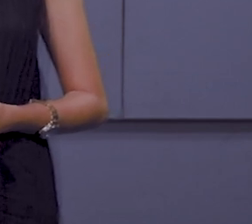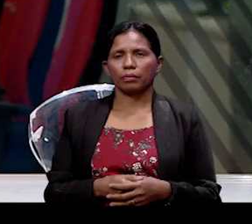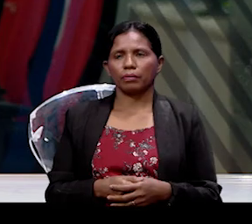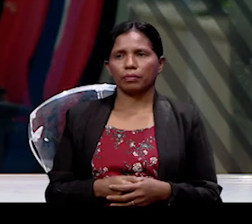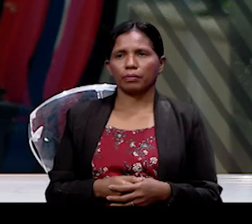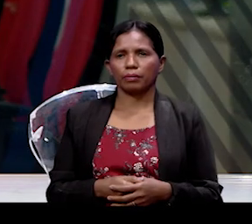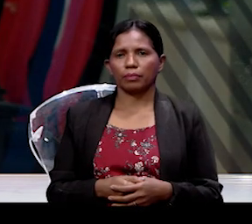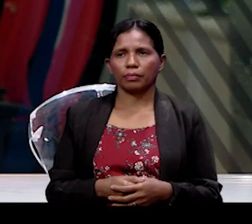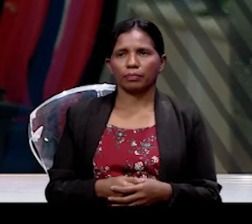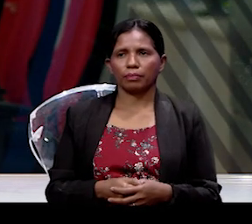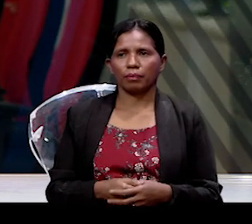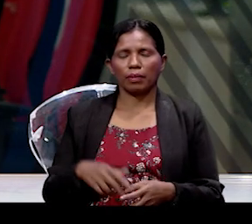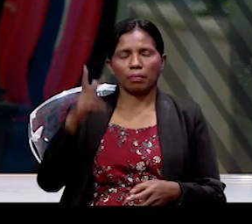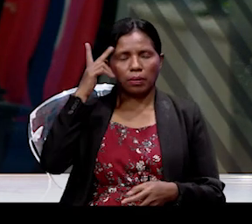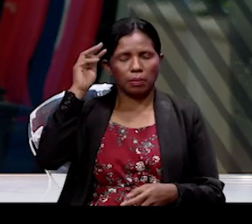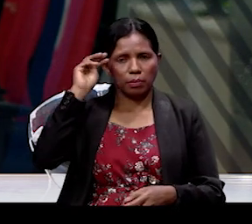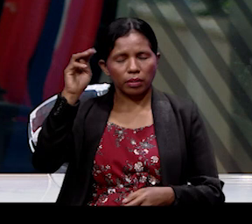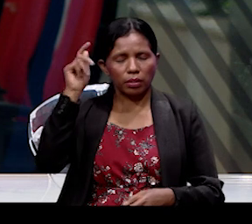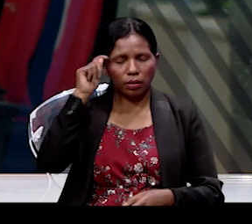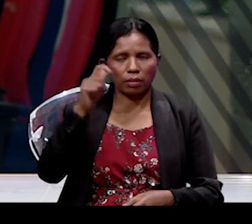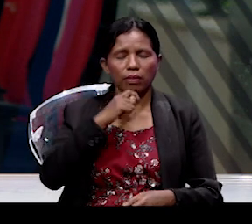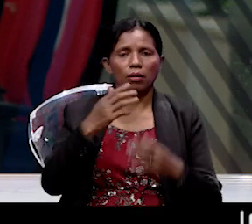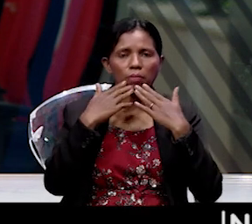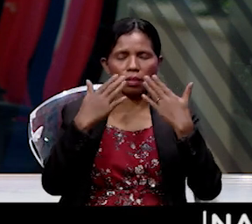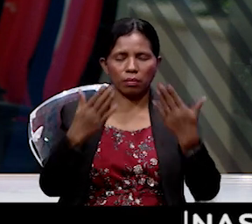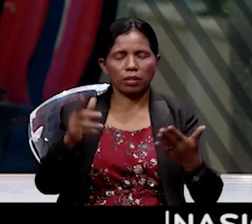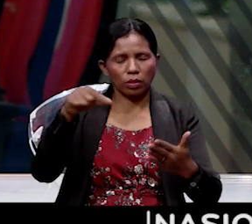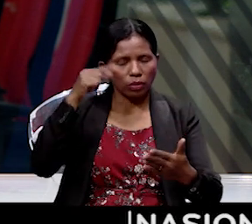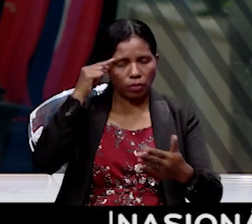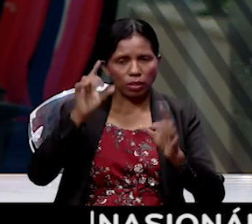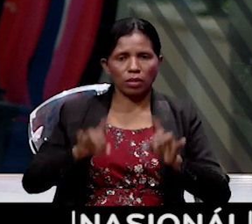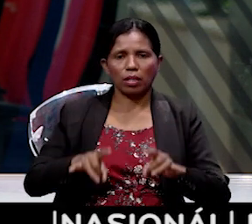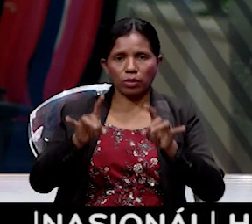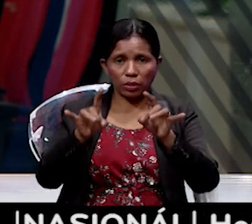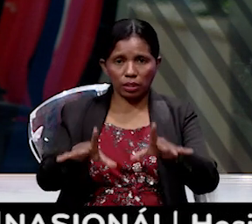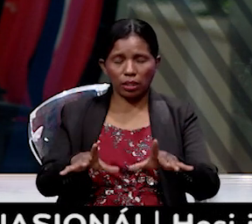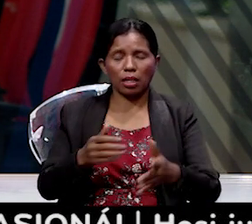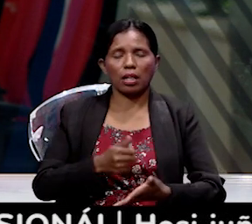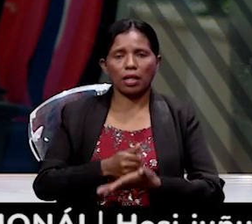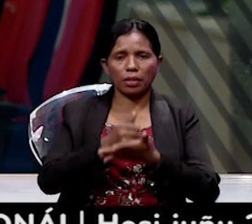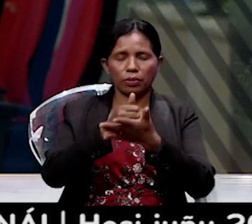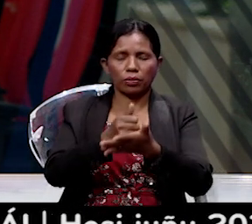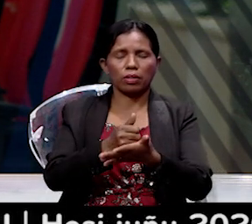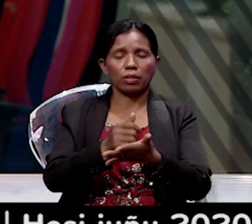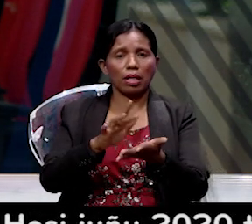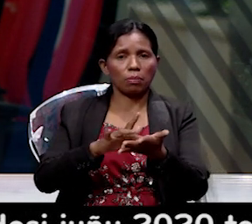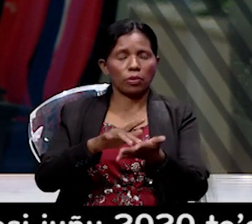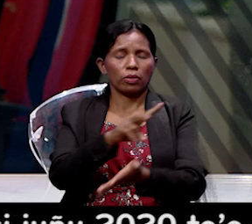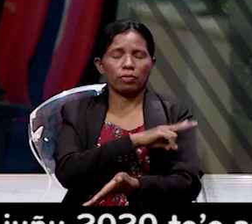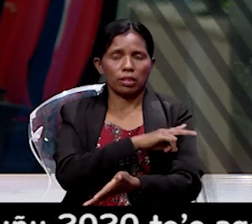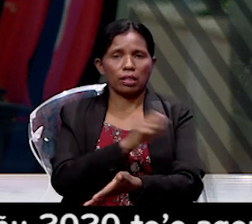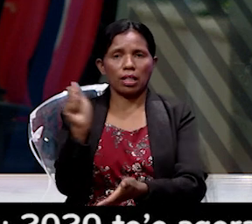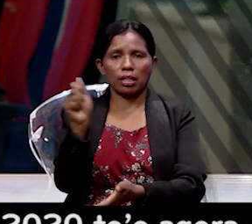Obrigada. Primeiro-ministro Tormatangruak agradece ao Governu Australia nebe apoia tam vasina AstraZeneka mai